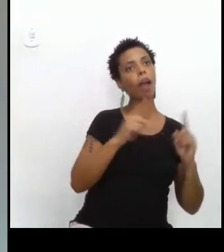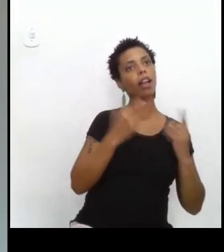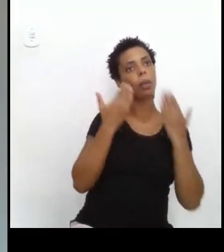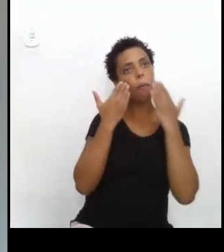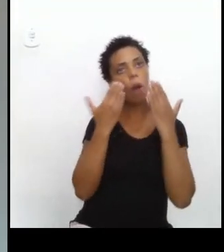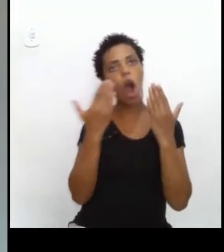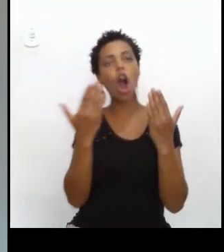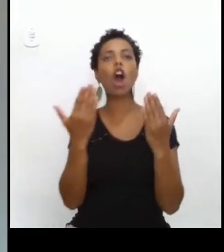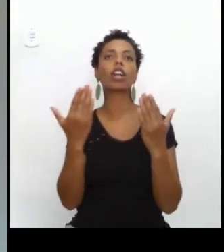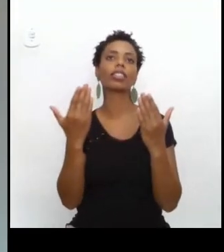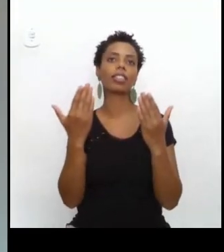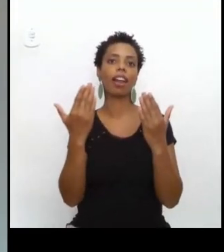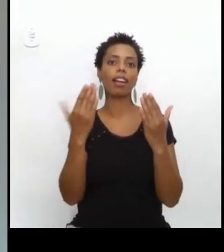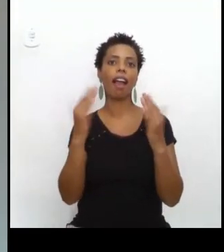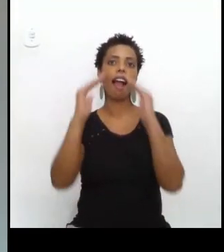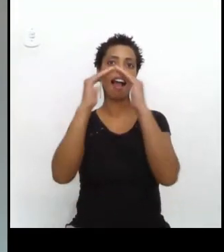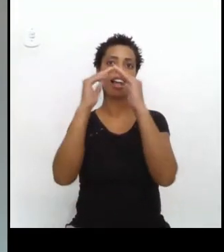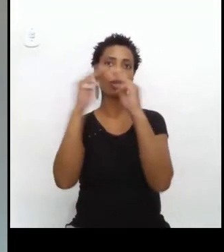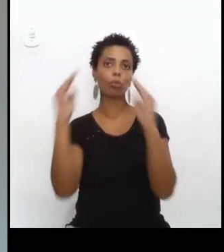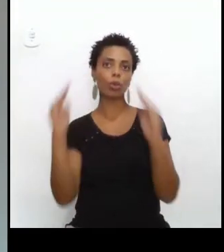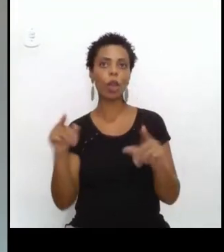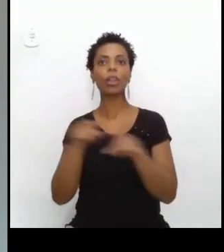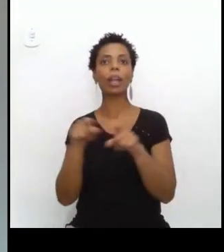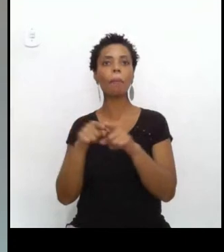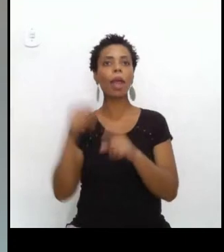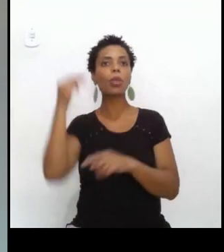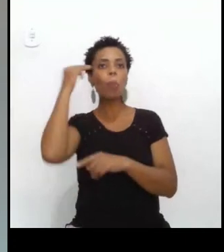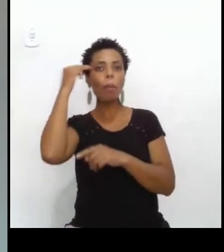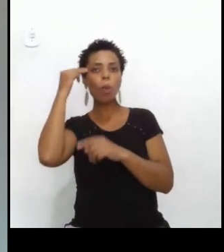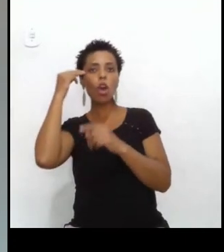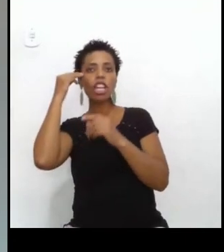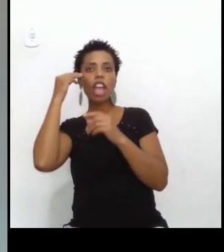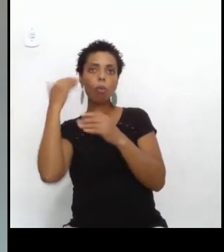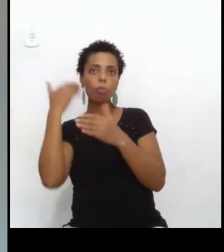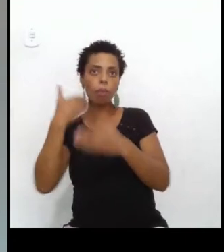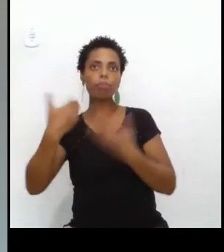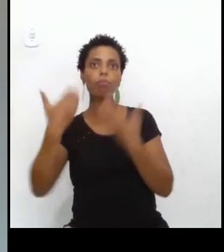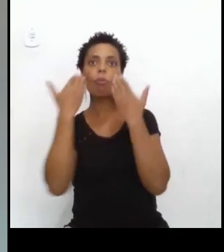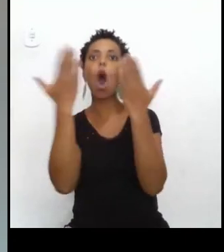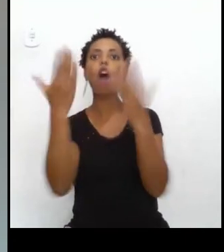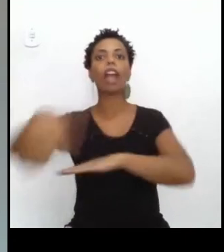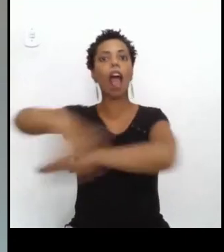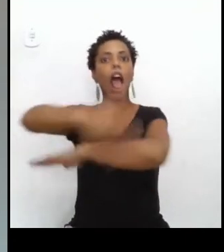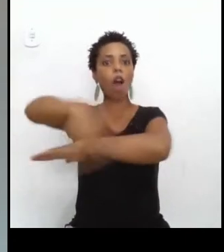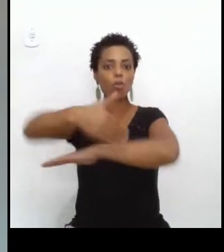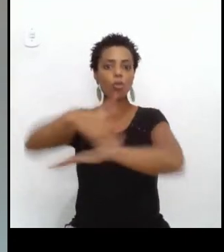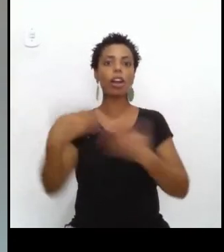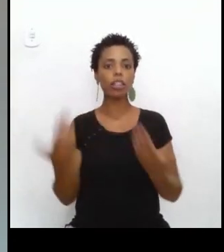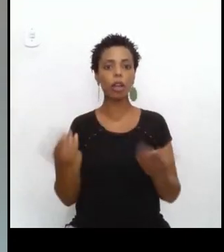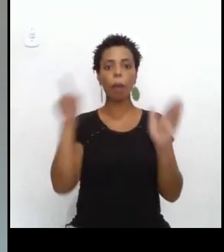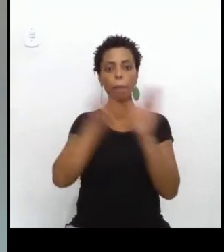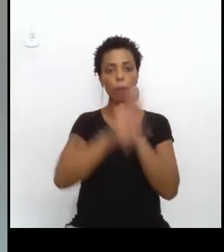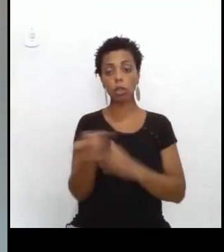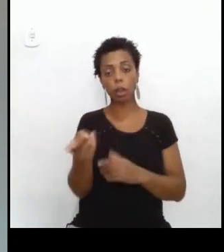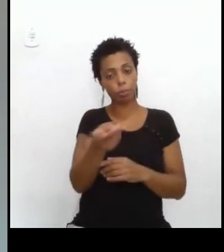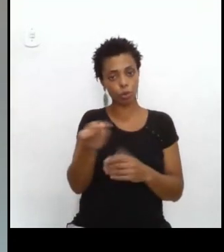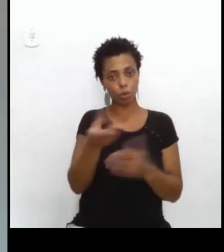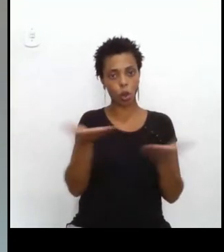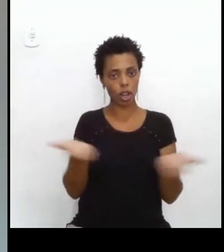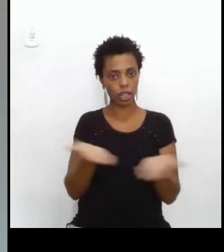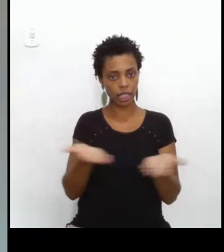colocar na rua né então vou começar aqui com uma pergunta endereçada a vocês dois